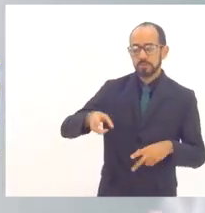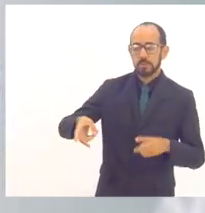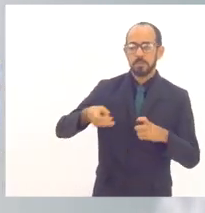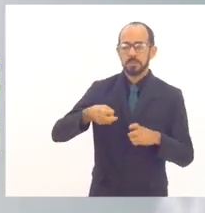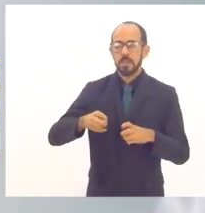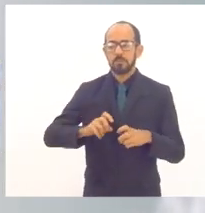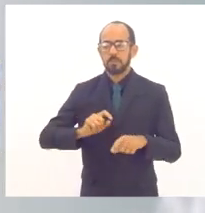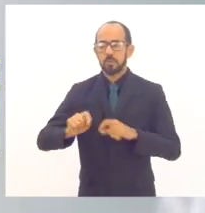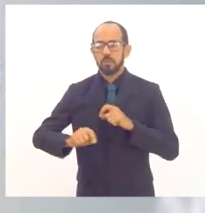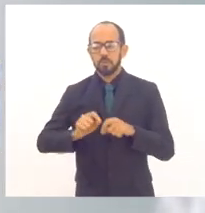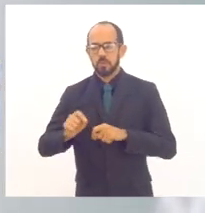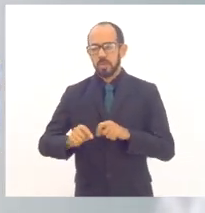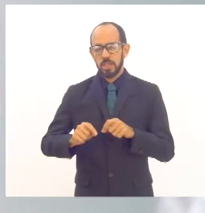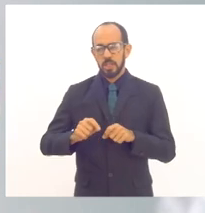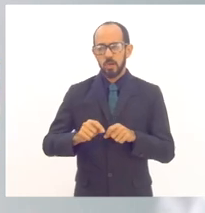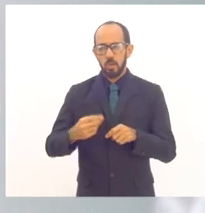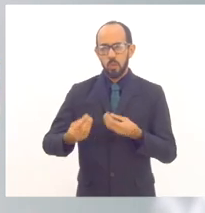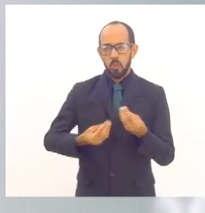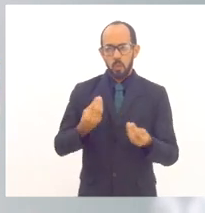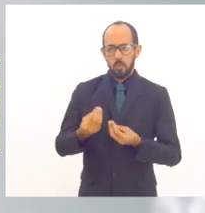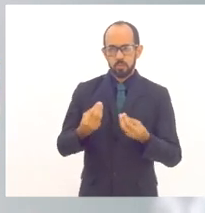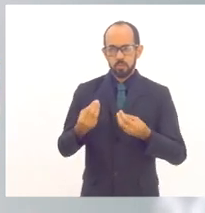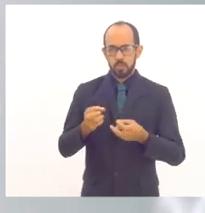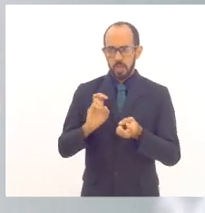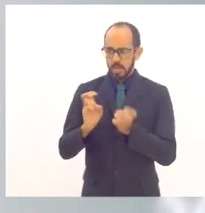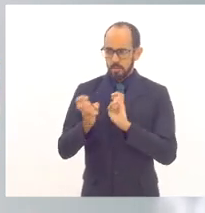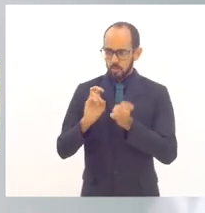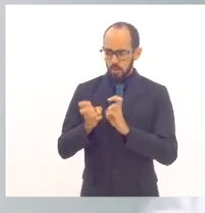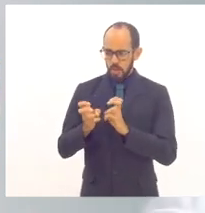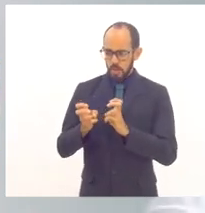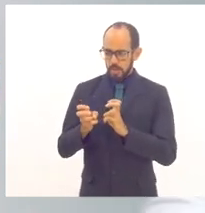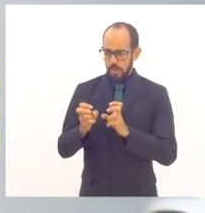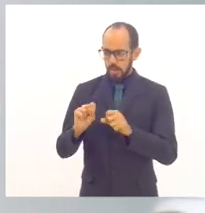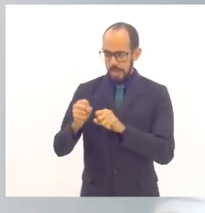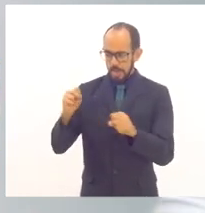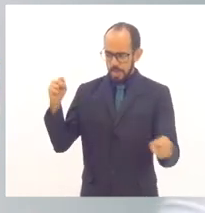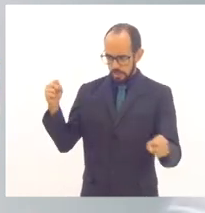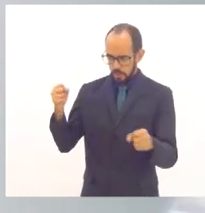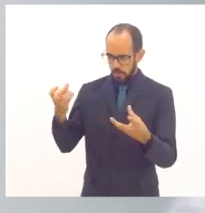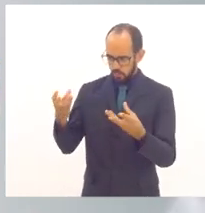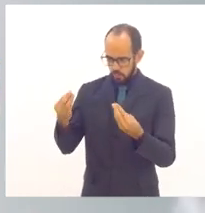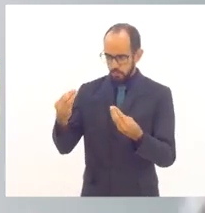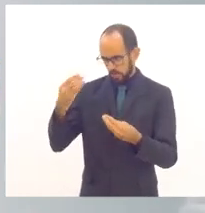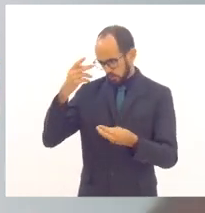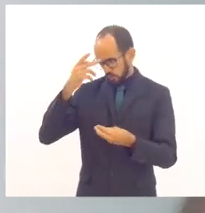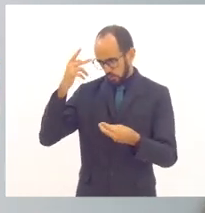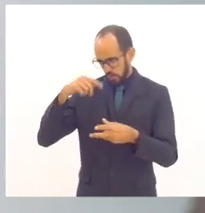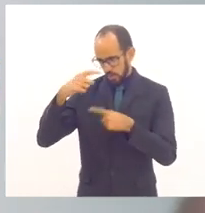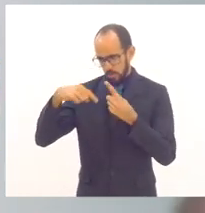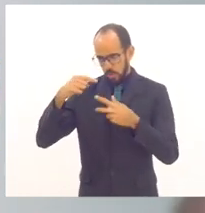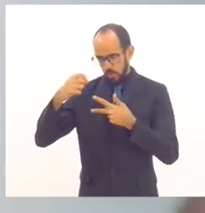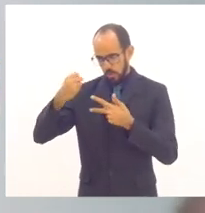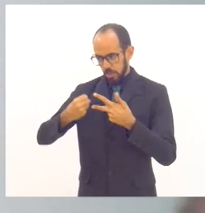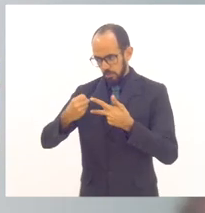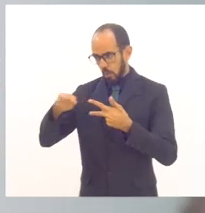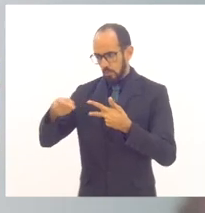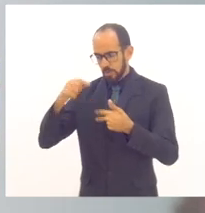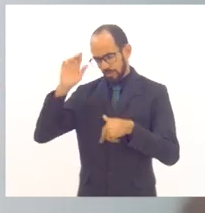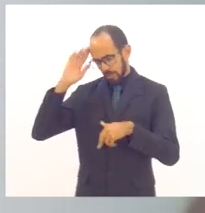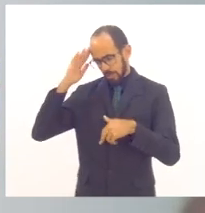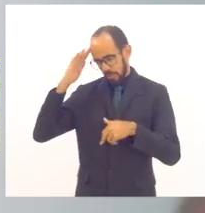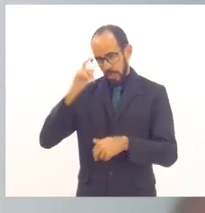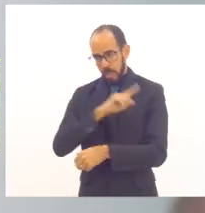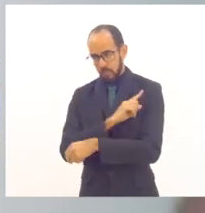o tamanho que tem a capoeira? O dia que o poder público entender a força que tem a capoeira, em